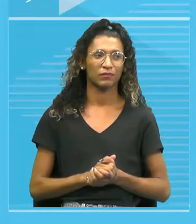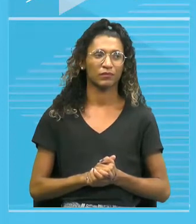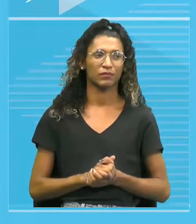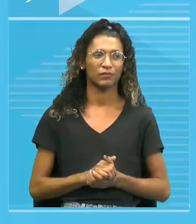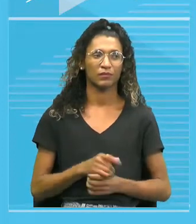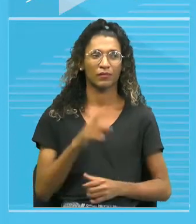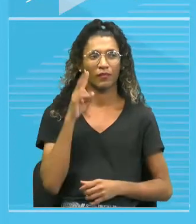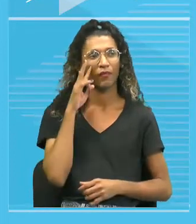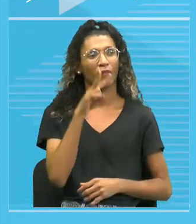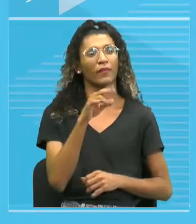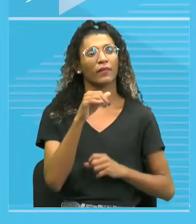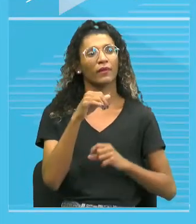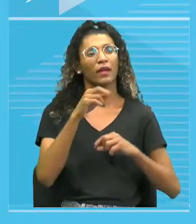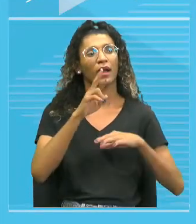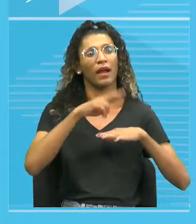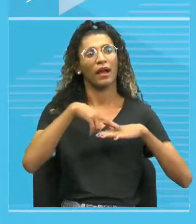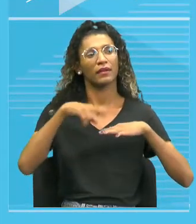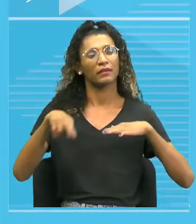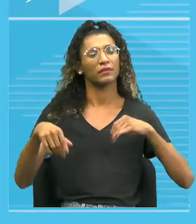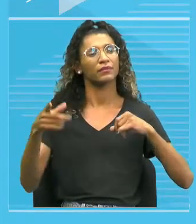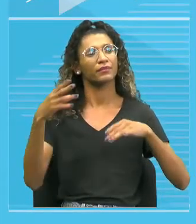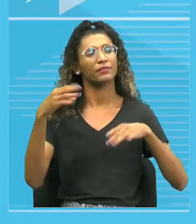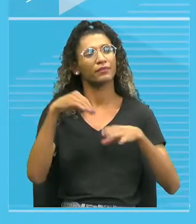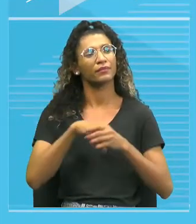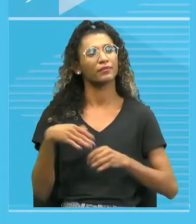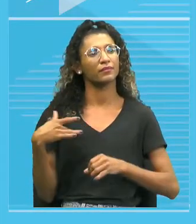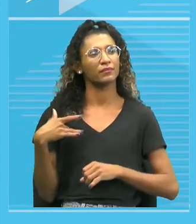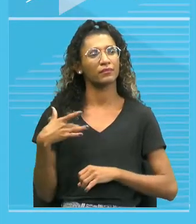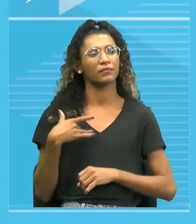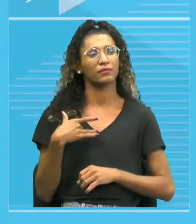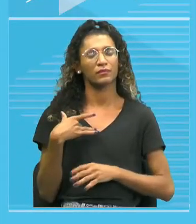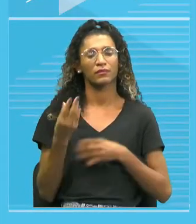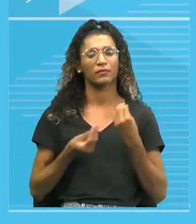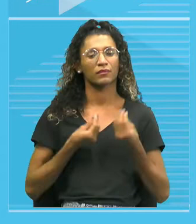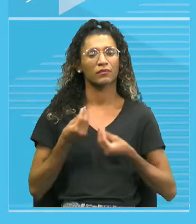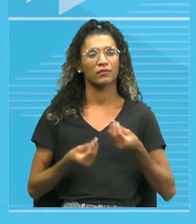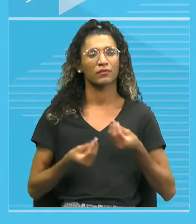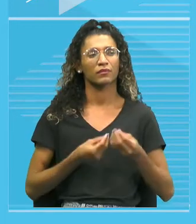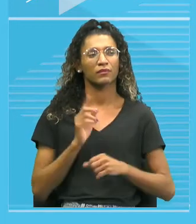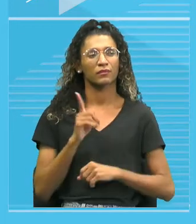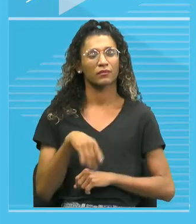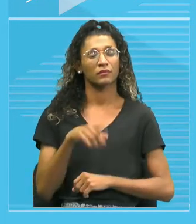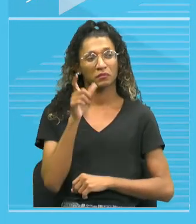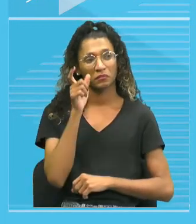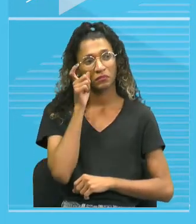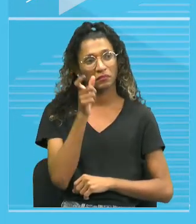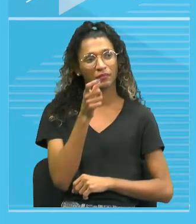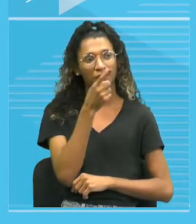Olha aí o impacto da radiação na saúde. Olha isso como é interessante. Olha isso daí.